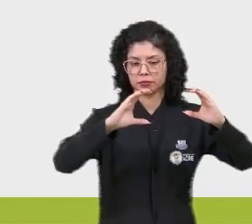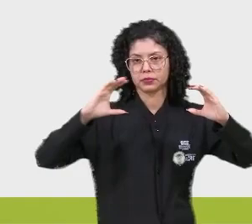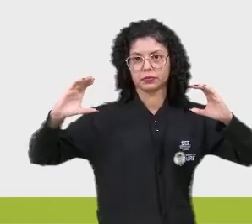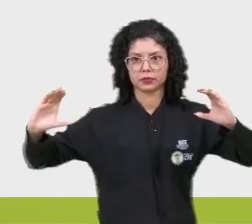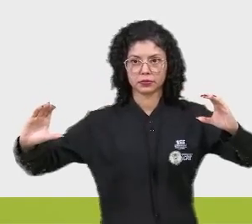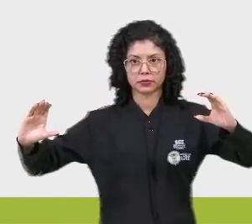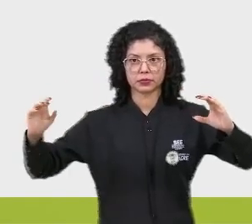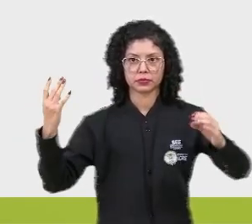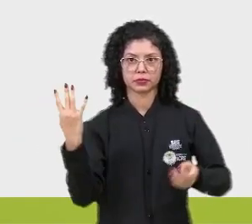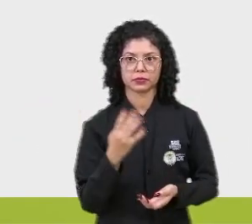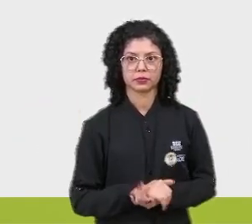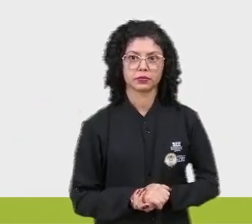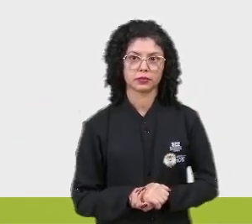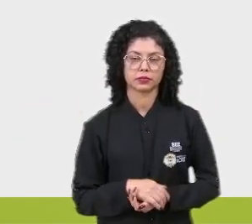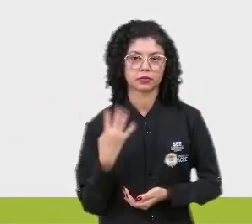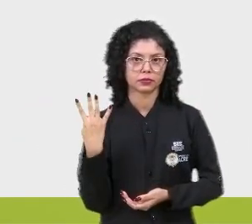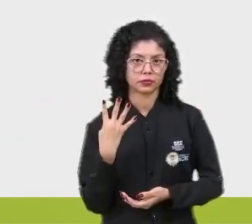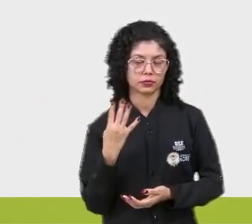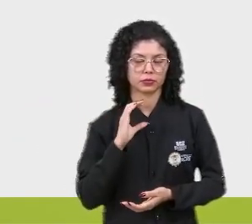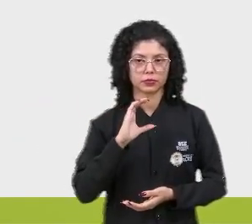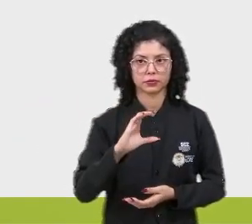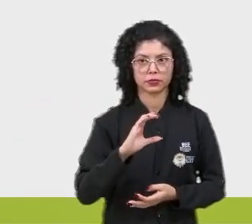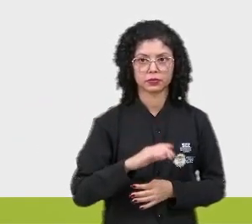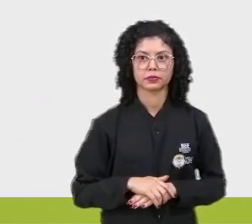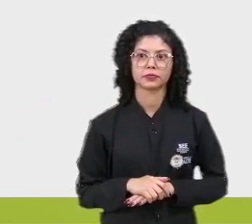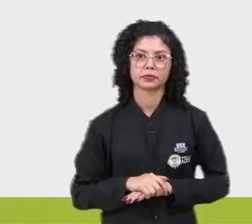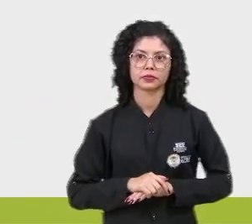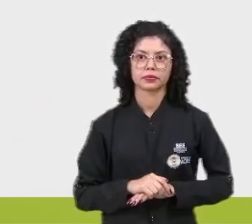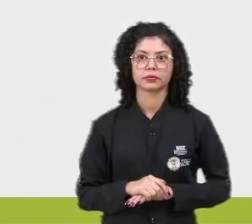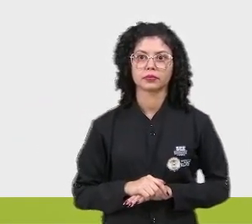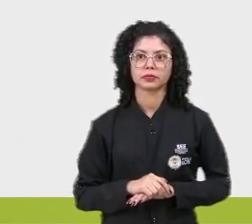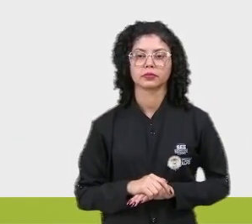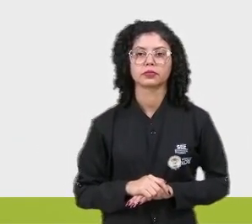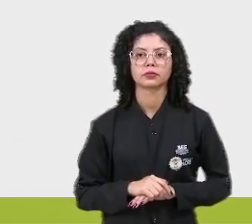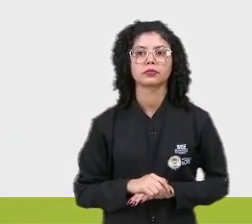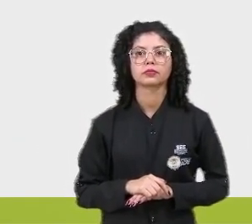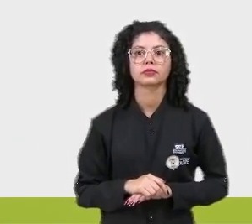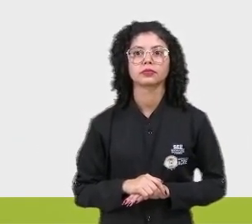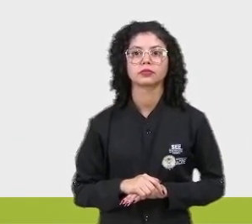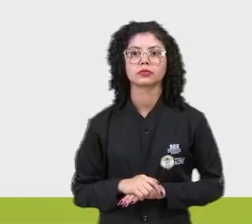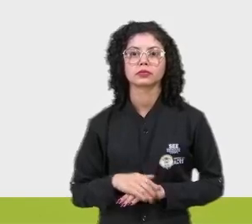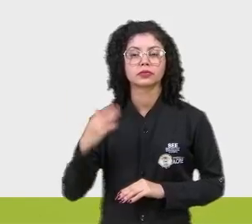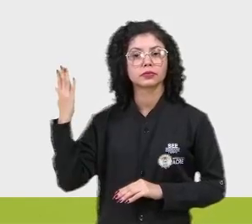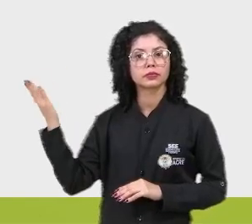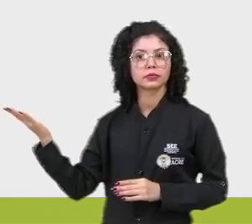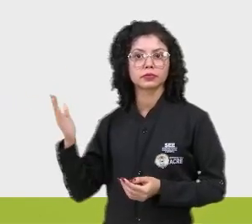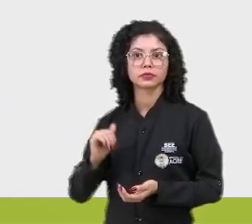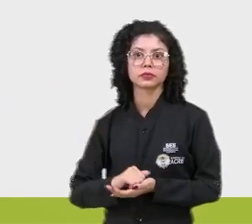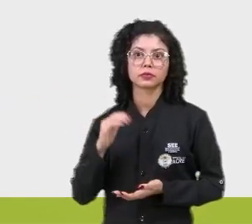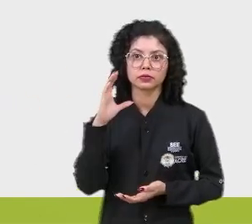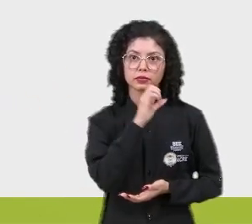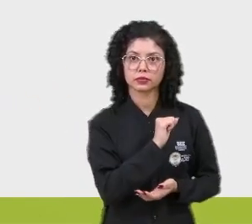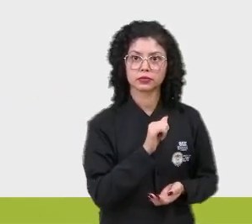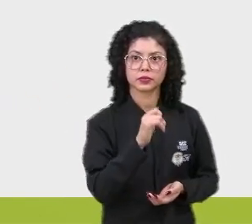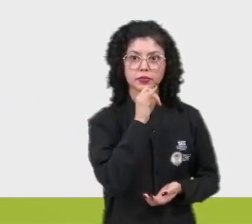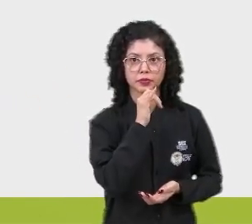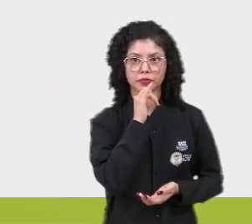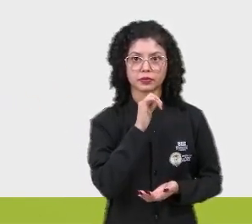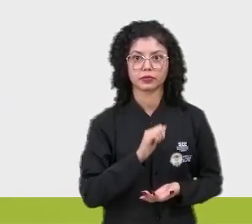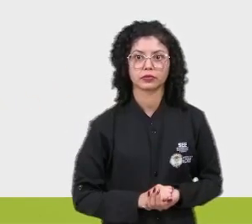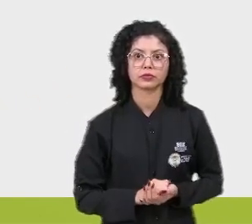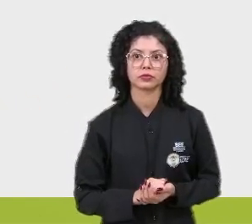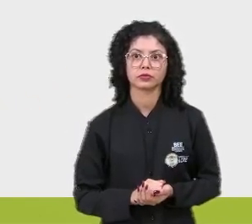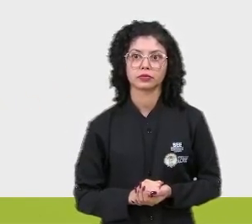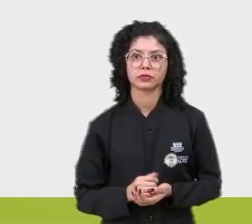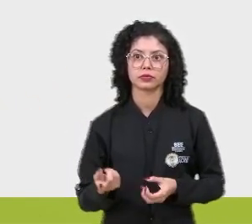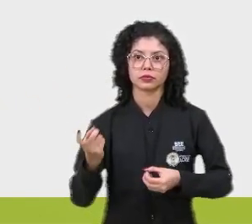estiver entre 4 carbonos distintos. Tá? Aí eu coloquei aqui para vocês rapidamente um exemplo, tá?